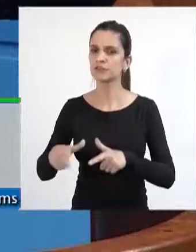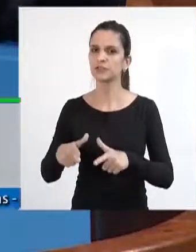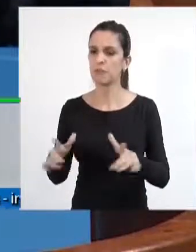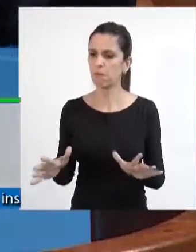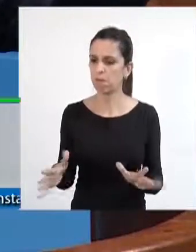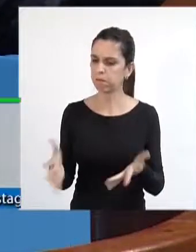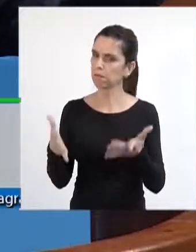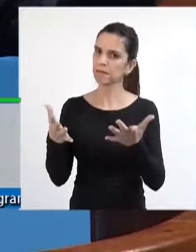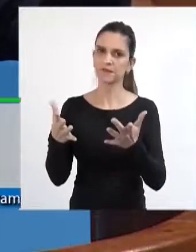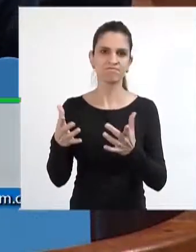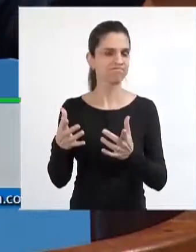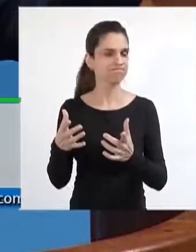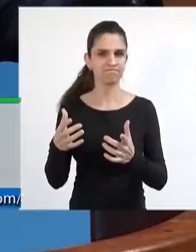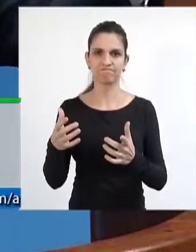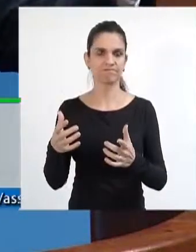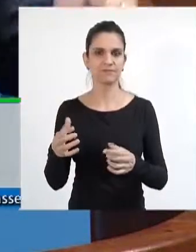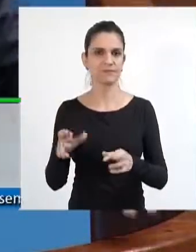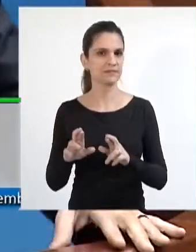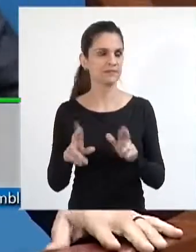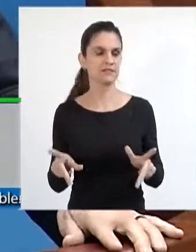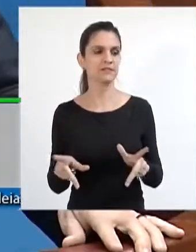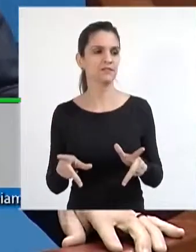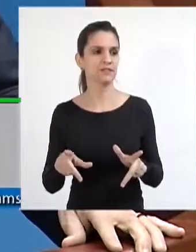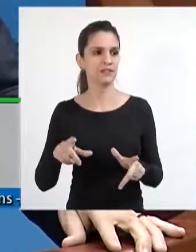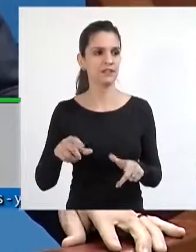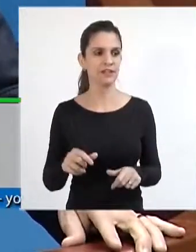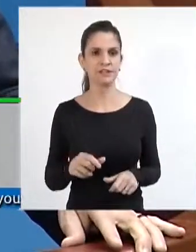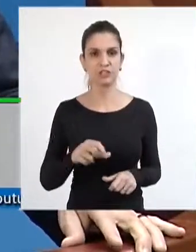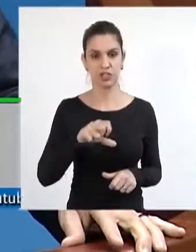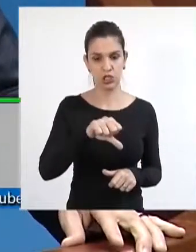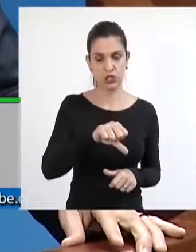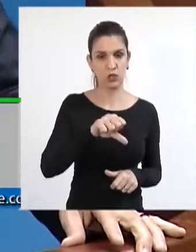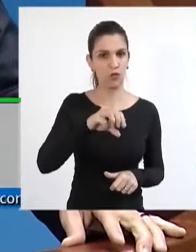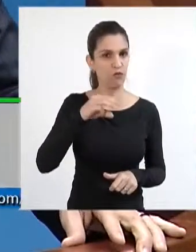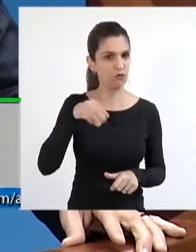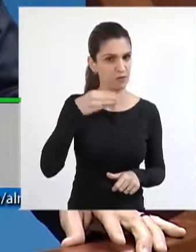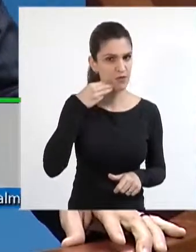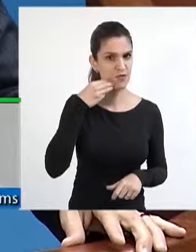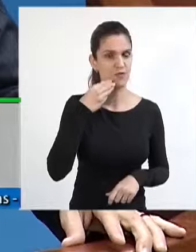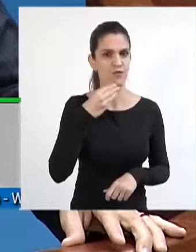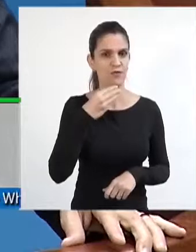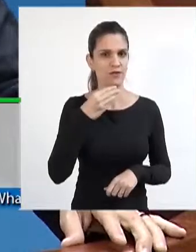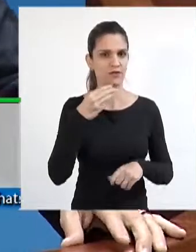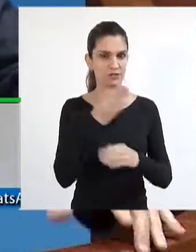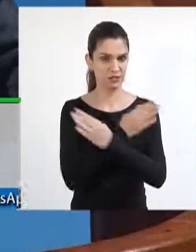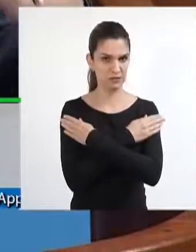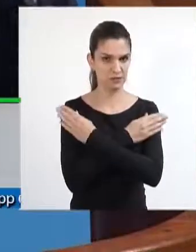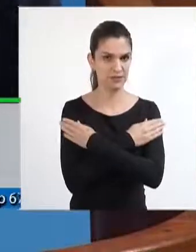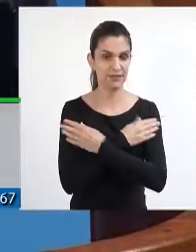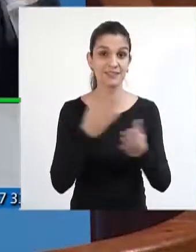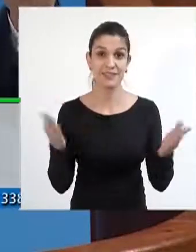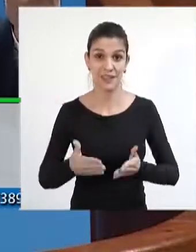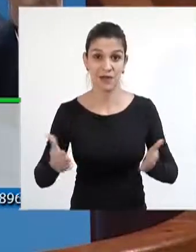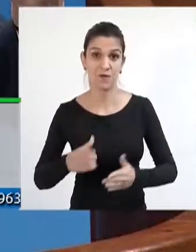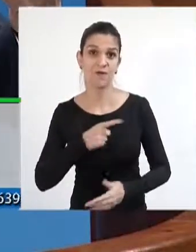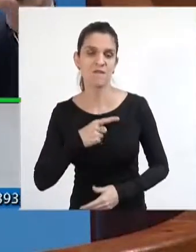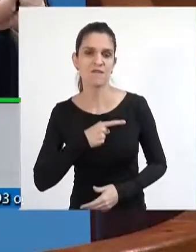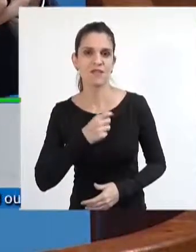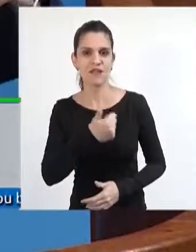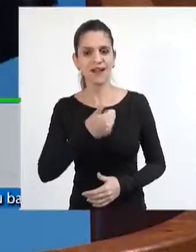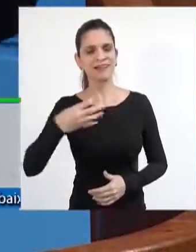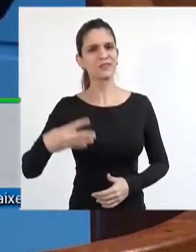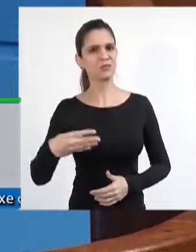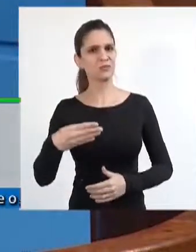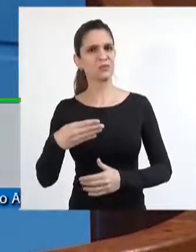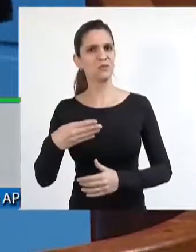tinha 9 milhões de desempregados e hoje tem 14 milhões. Então, naquela época,